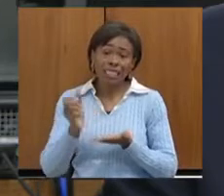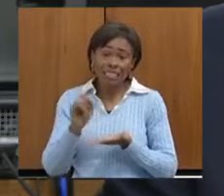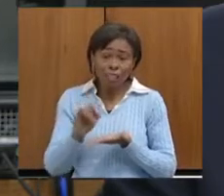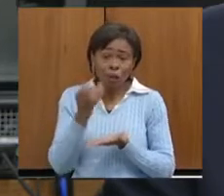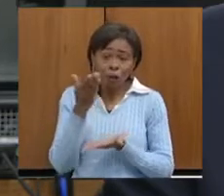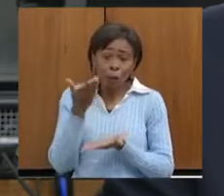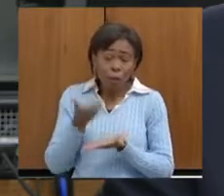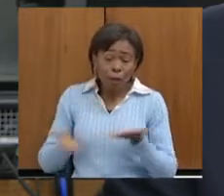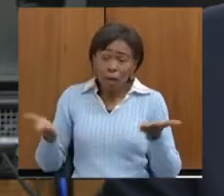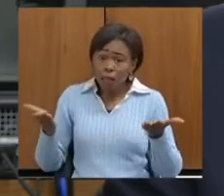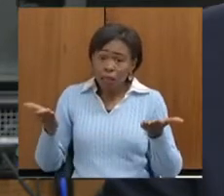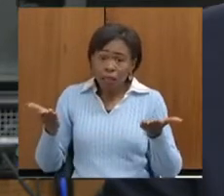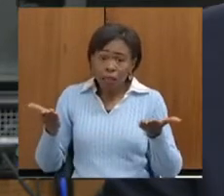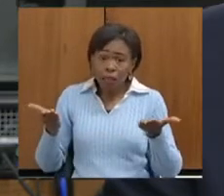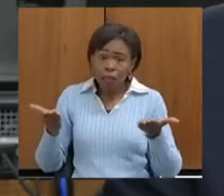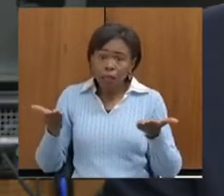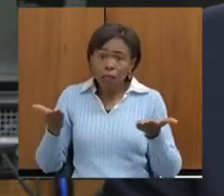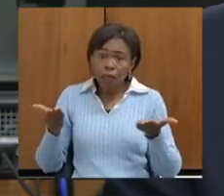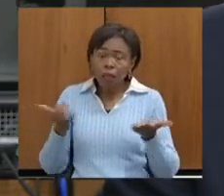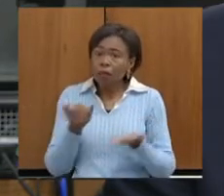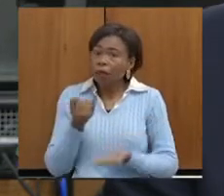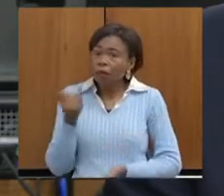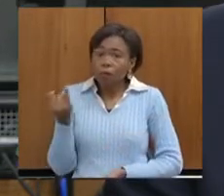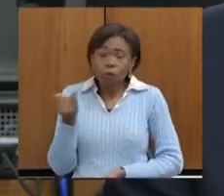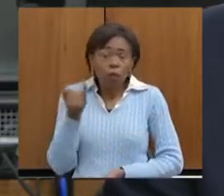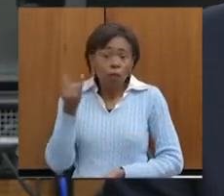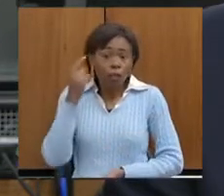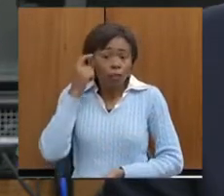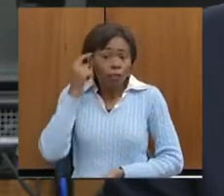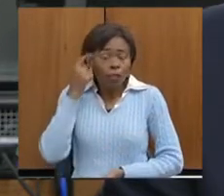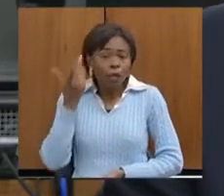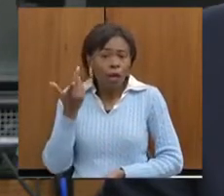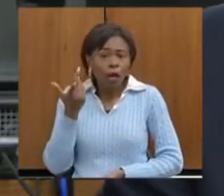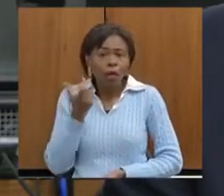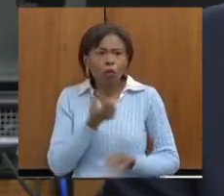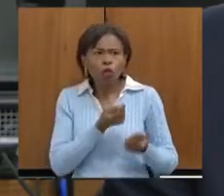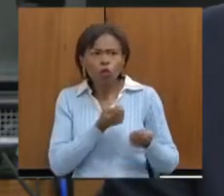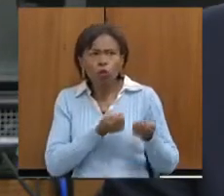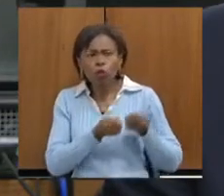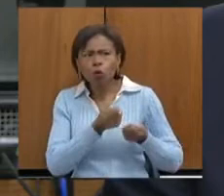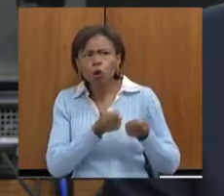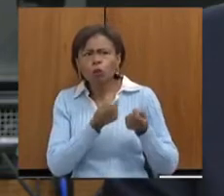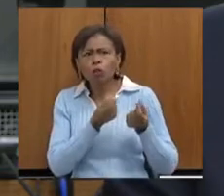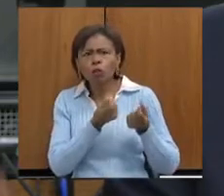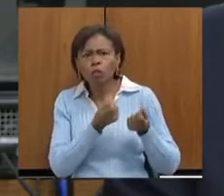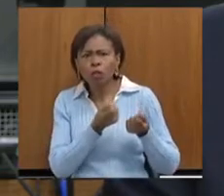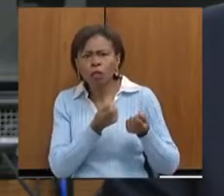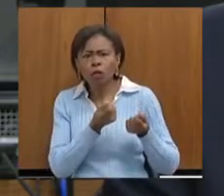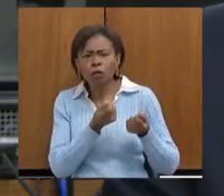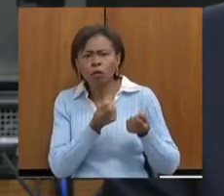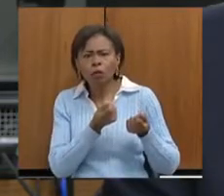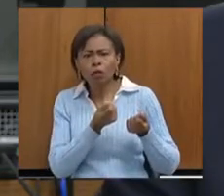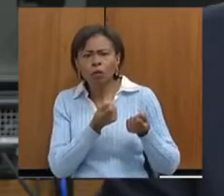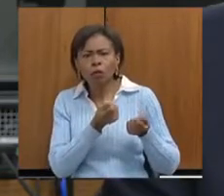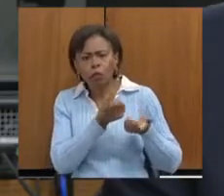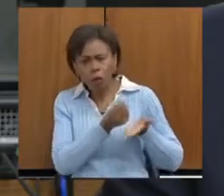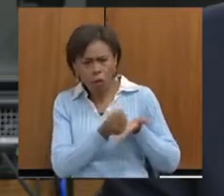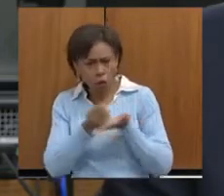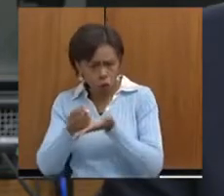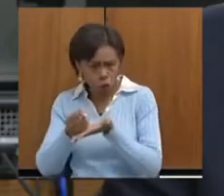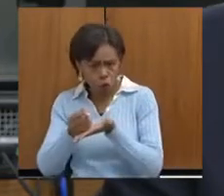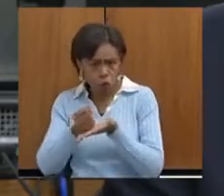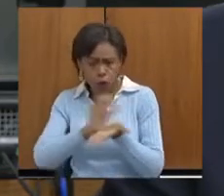então quando eu falo no no de lá econômico eu tô diante da seguinte situação esses recursos eles serviram para